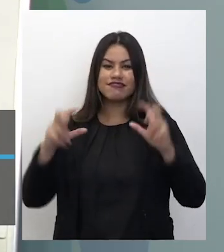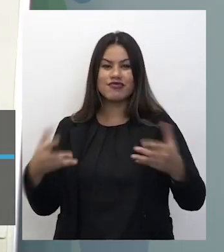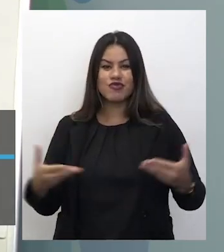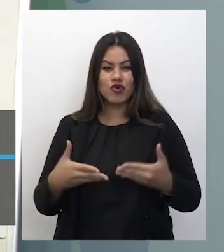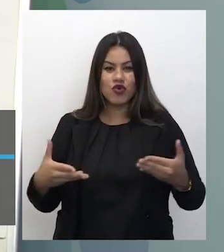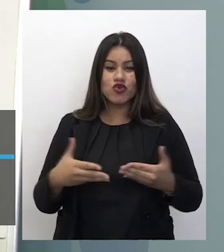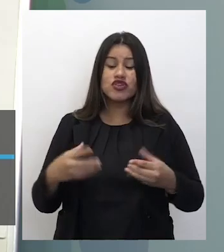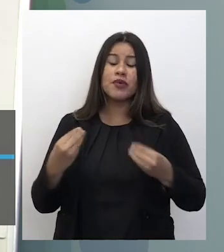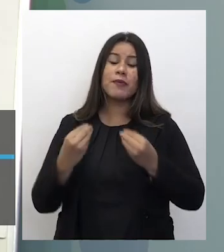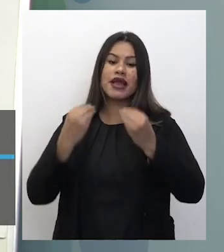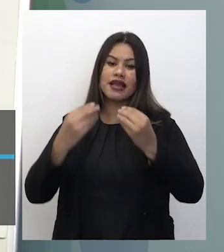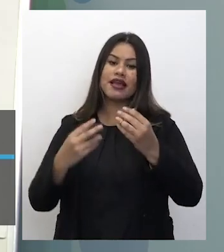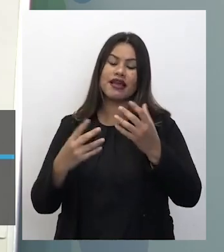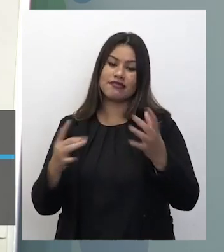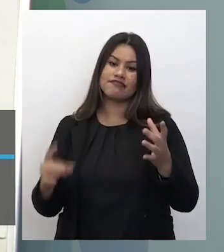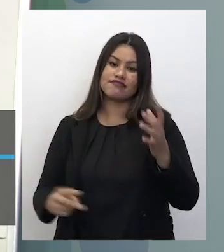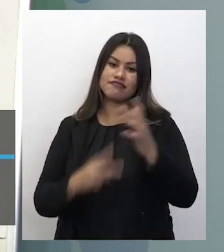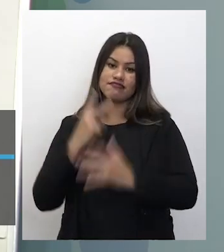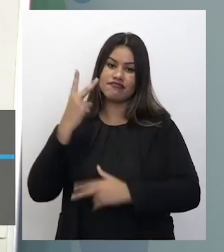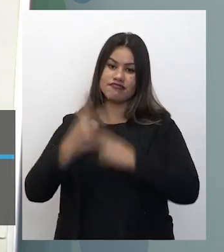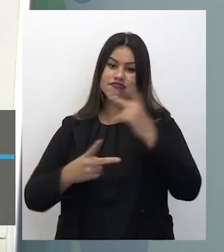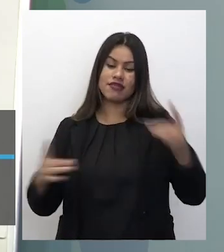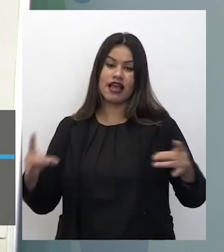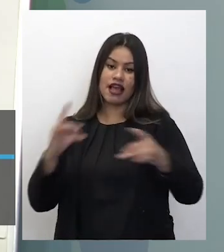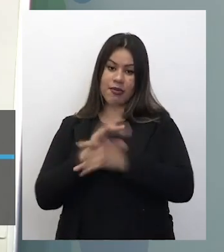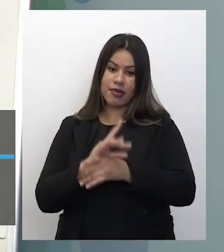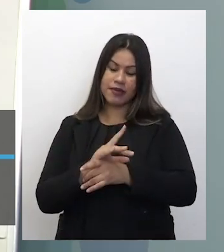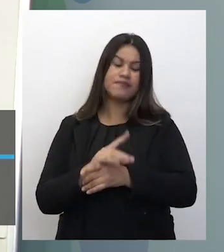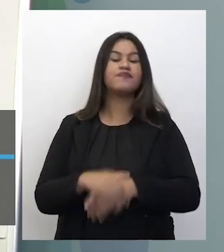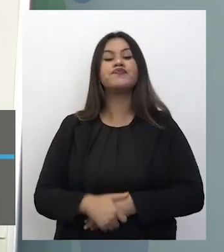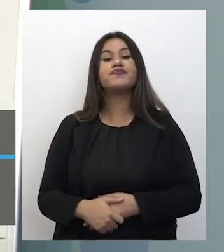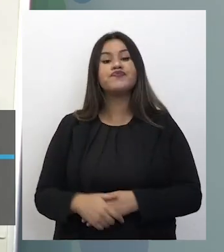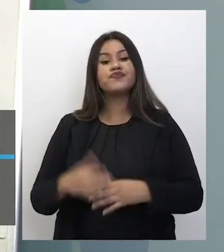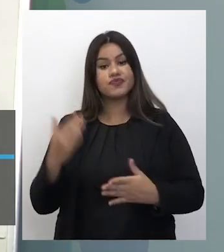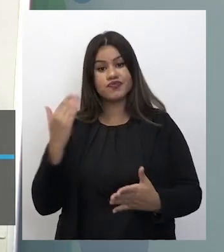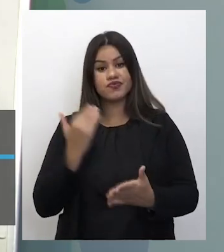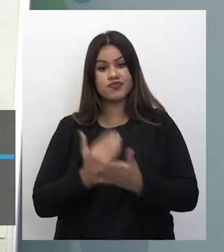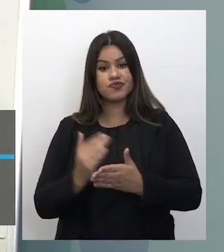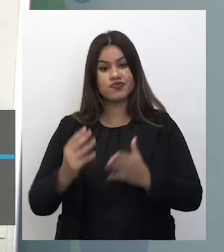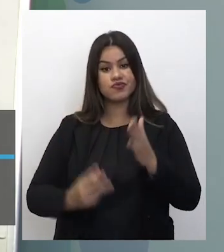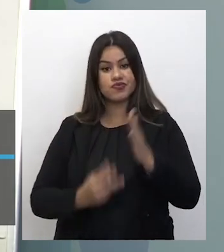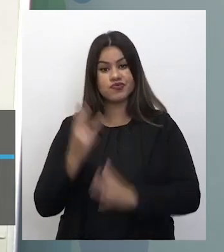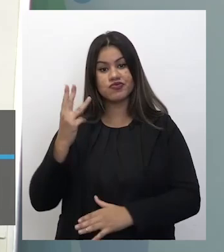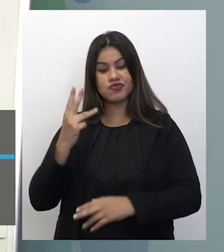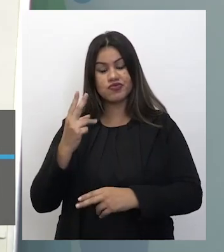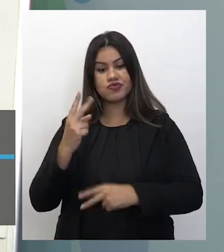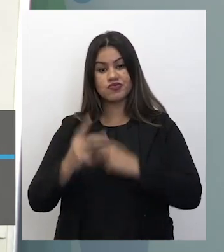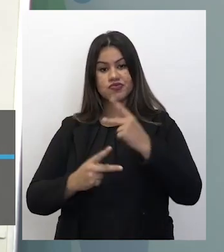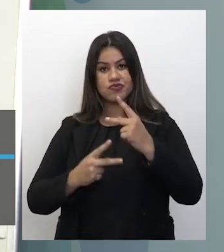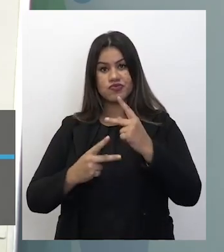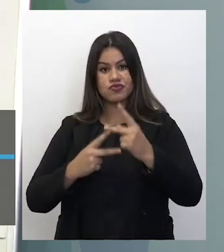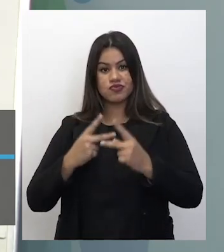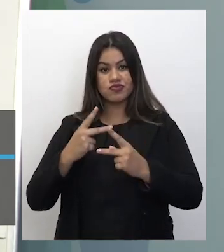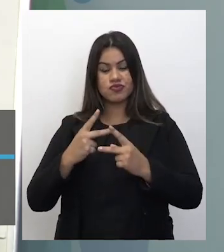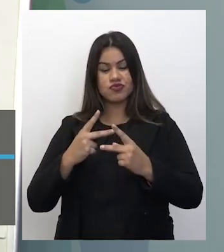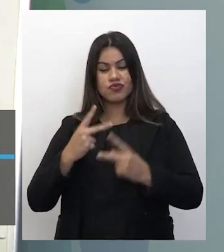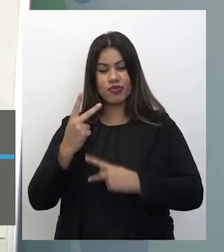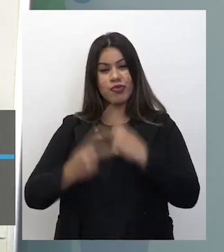era mais para fechar o bimestre. A partir do bimestre que vem, a gente vai falar da evolução dos seres